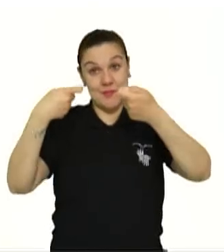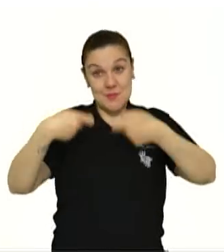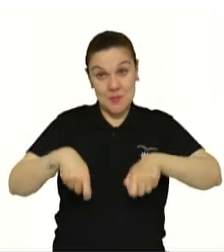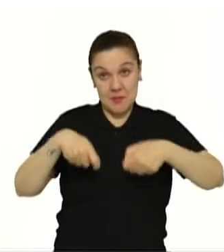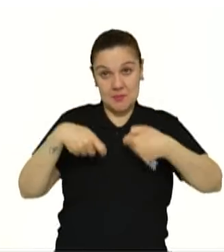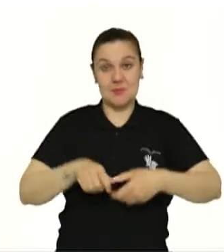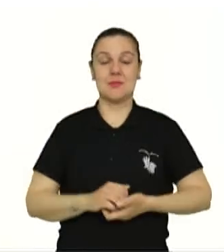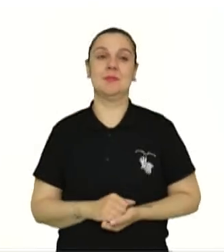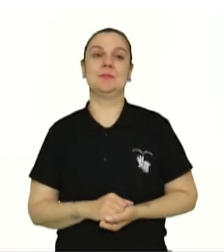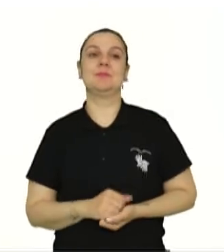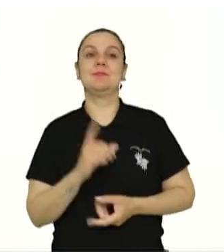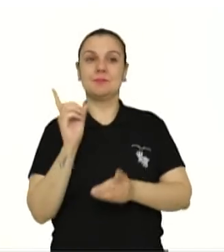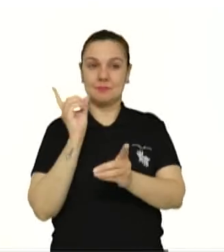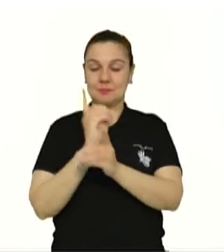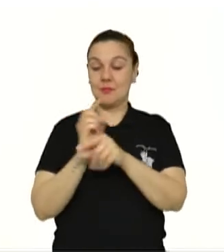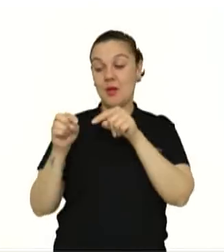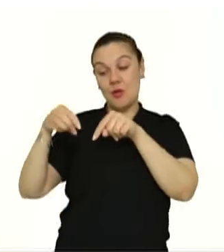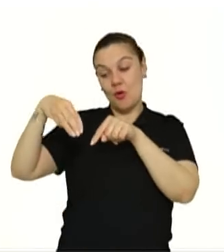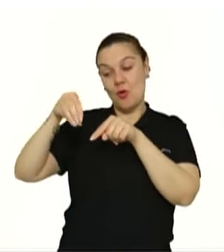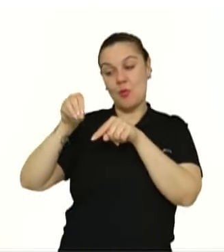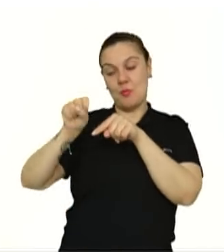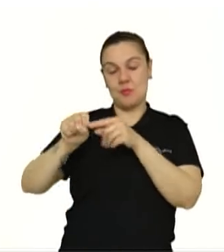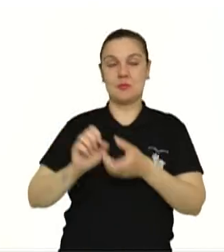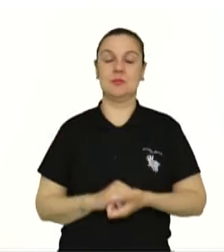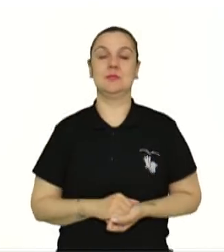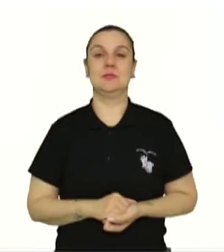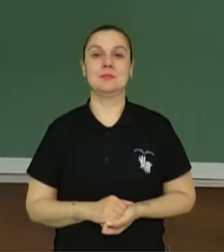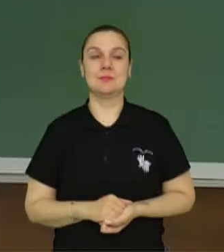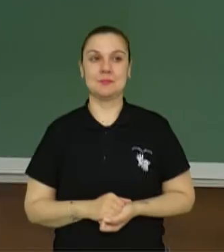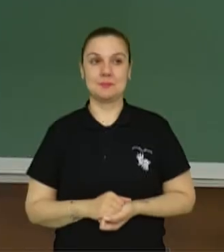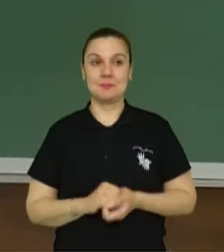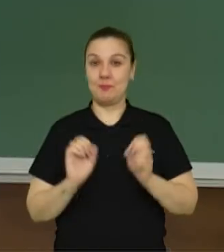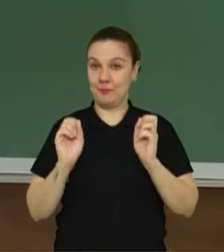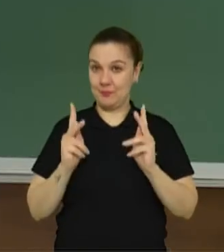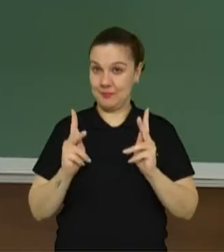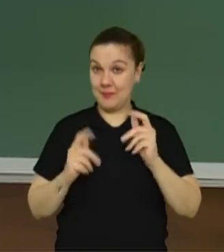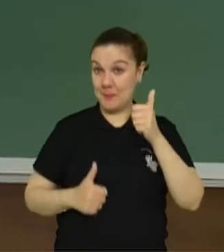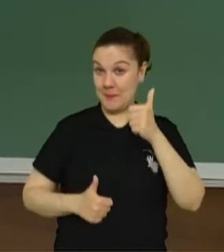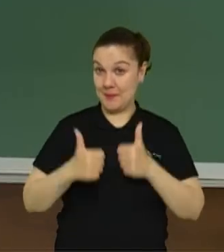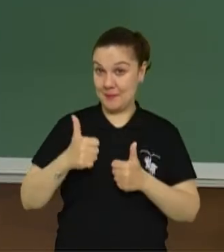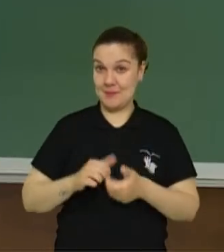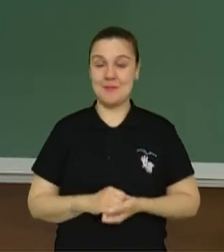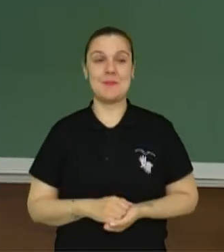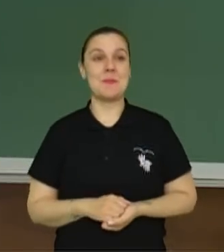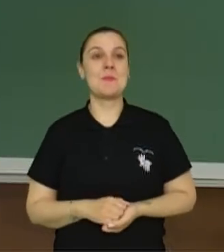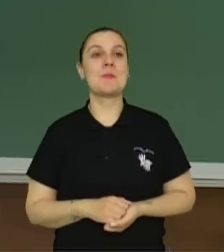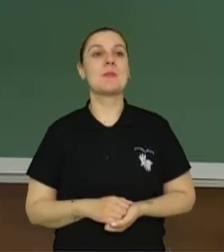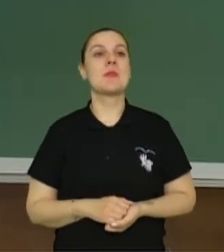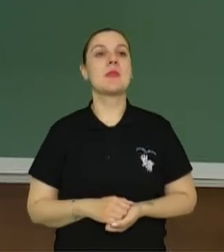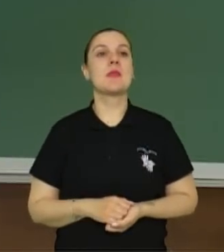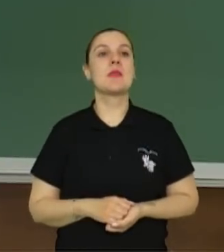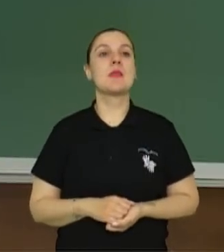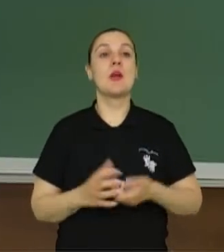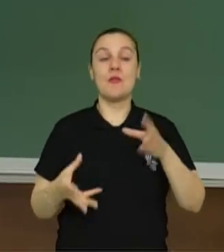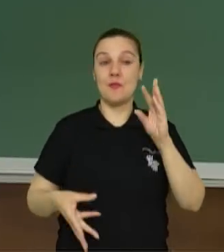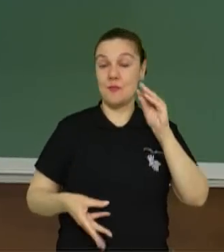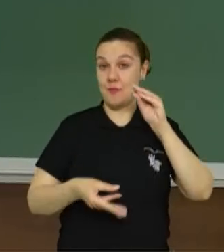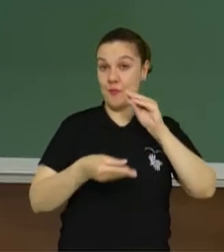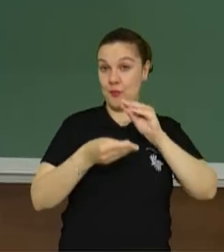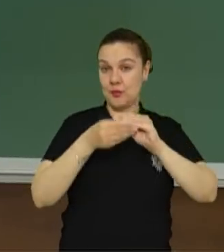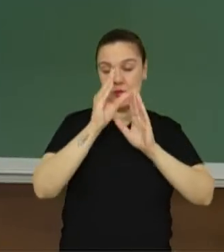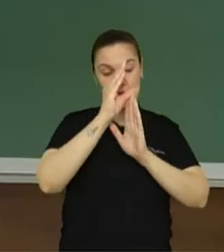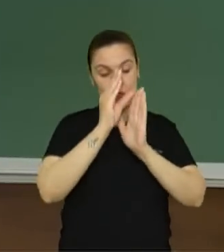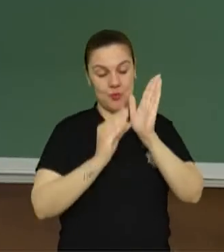precisamos. Então, eu consigo identificar por essa terminação aqui verbal, beleza? E agora,